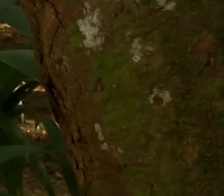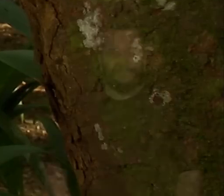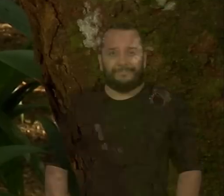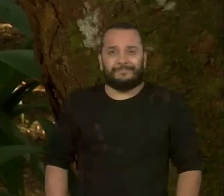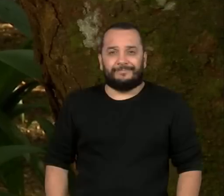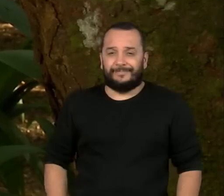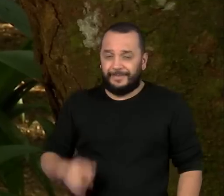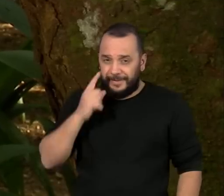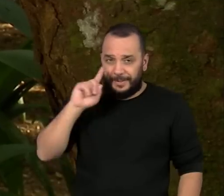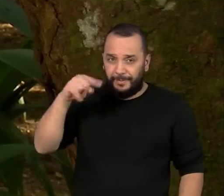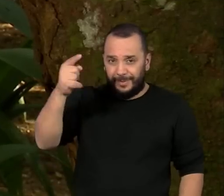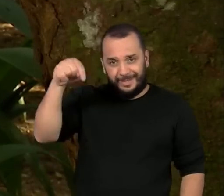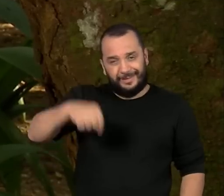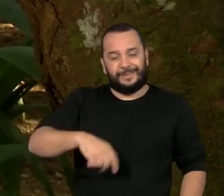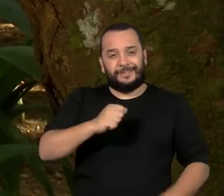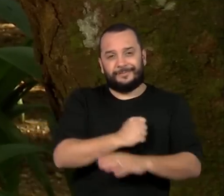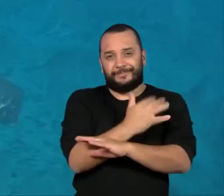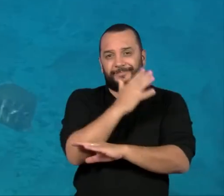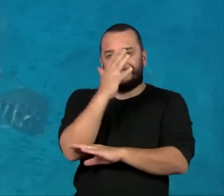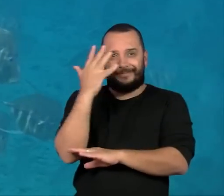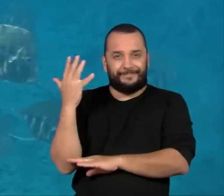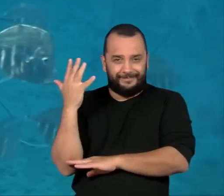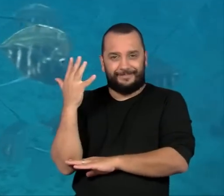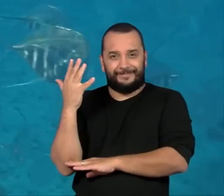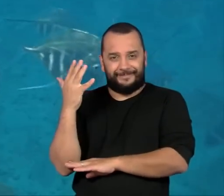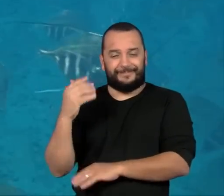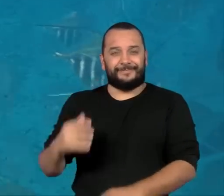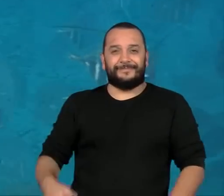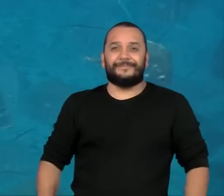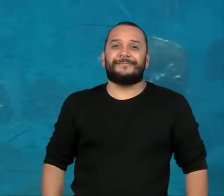A seguir, aqui no Repórter Eco.